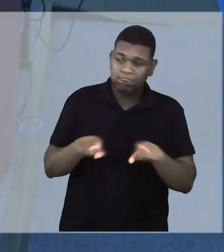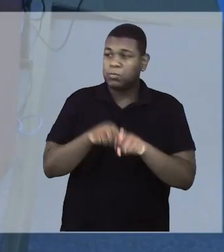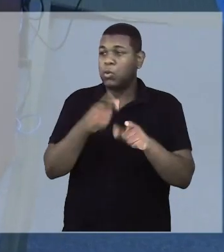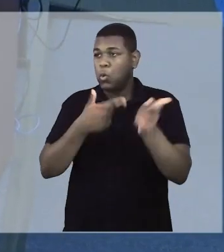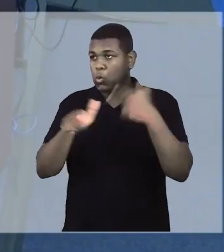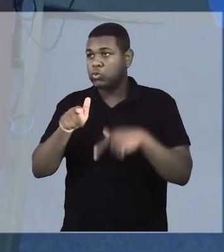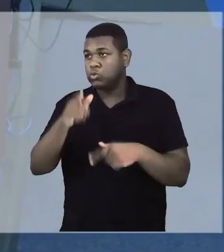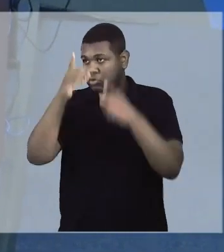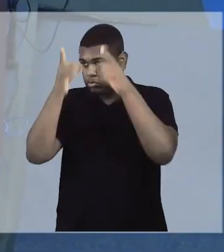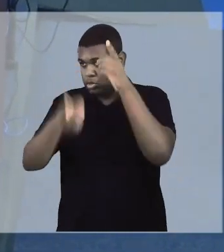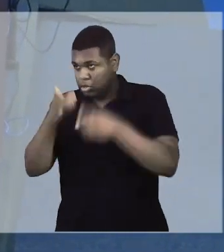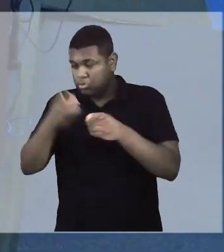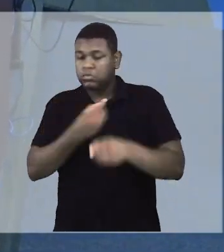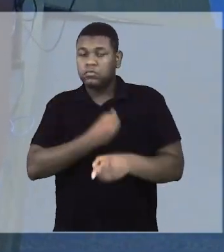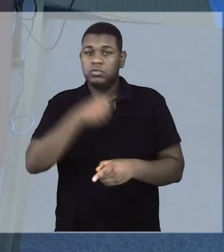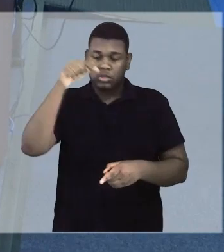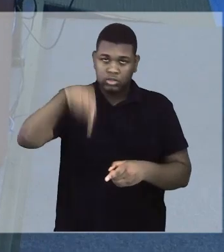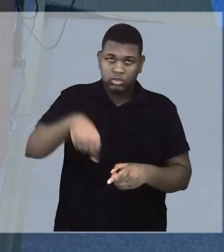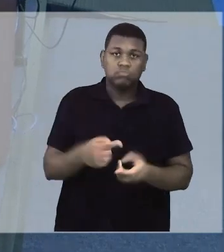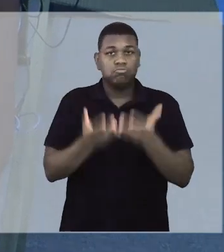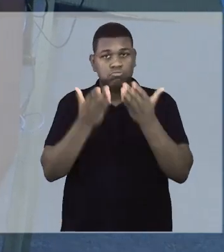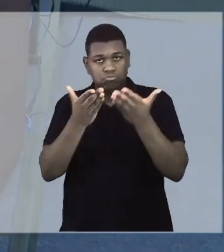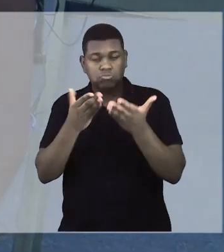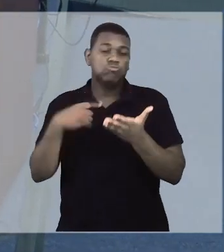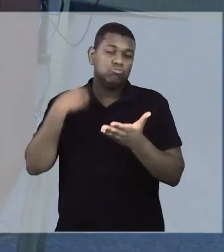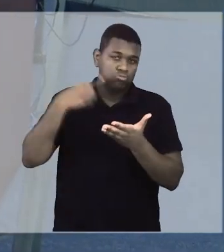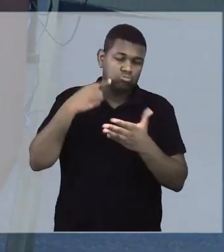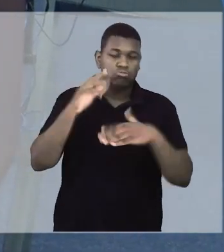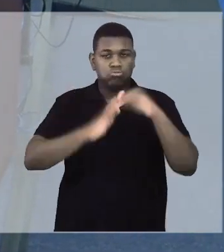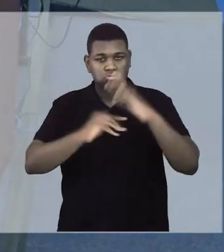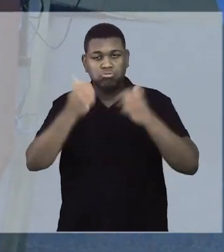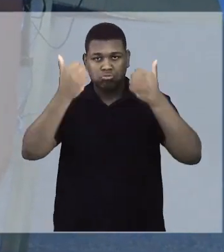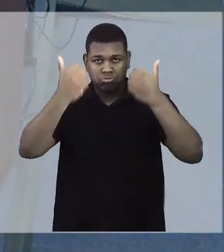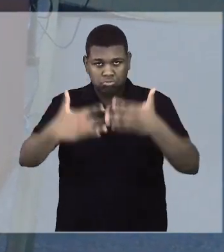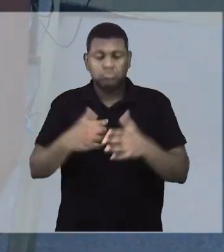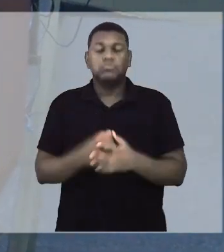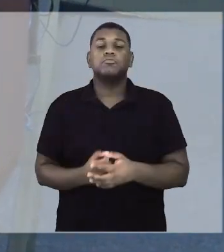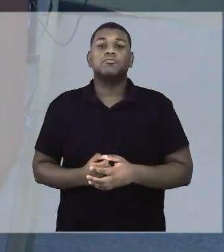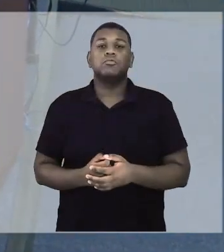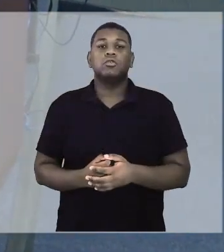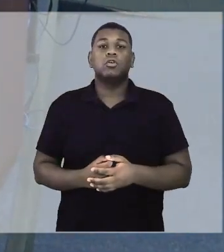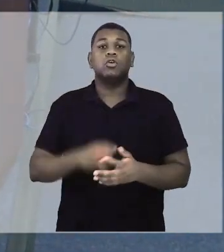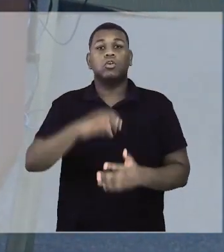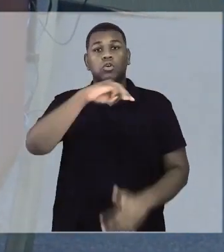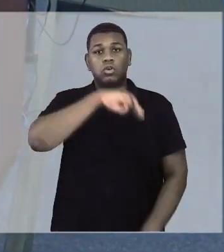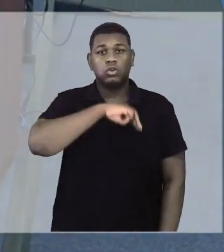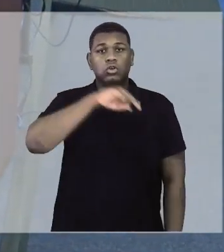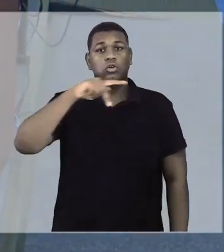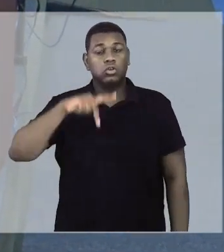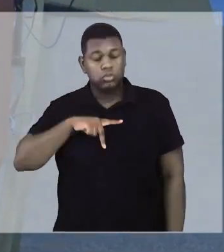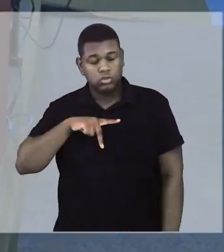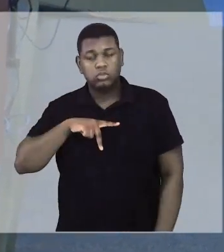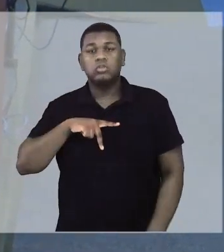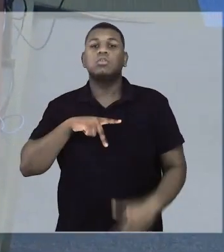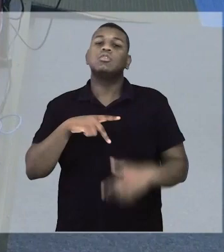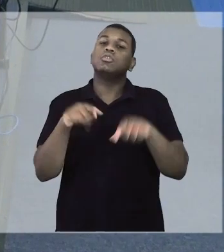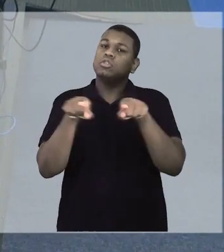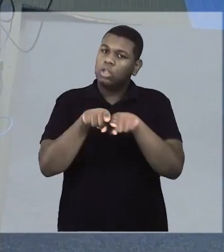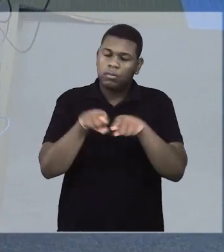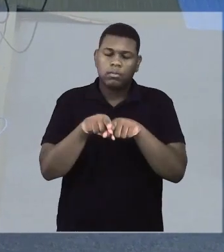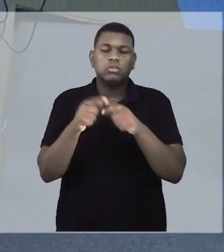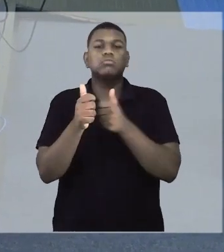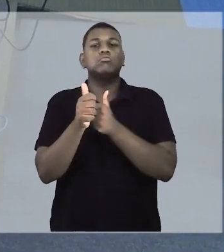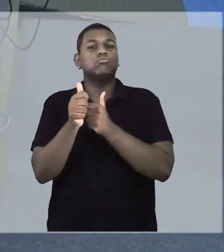Excelência, demais desembargadores, eminente relator, nobre advogado,